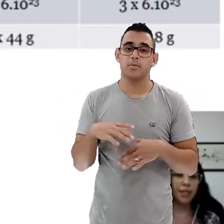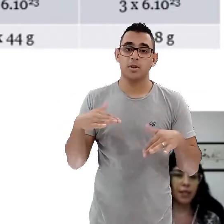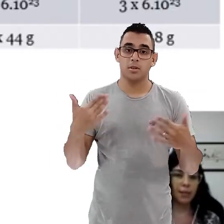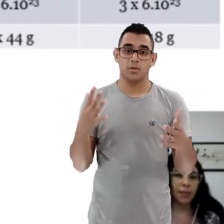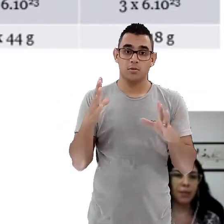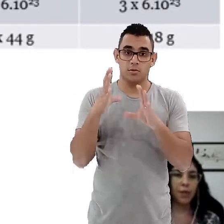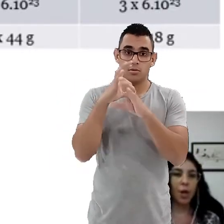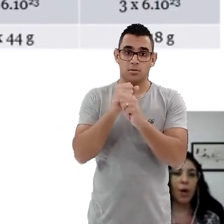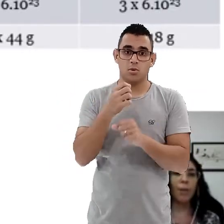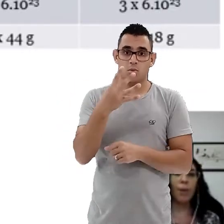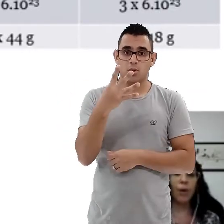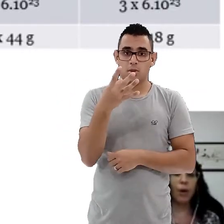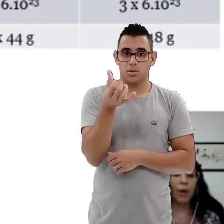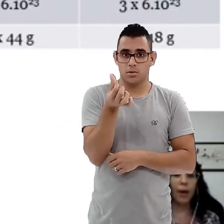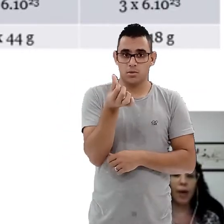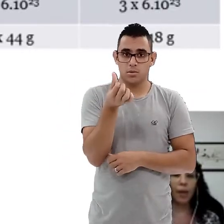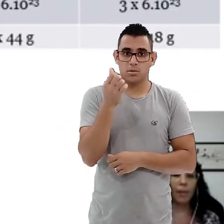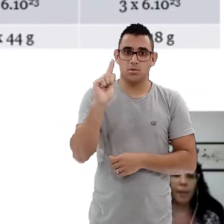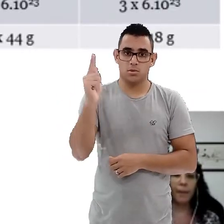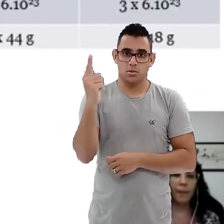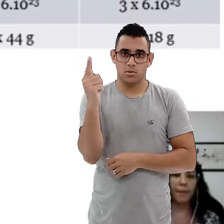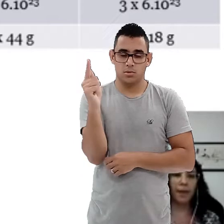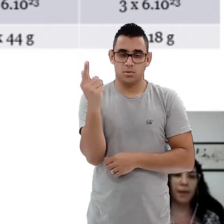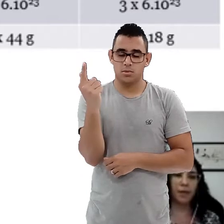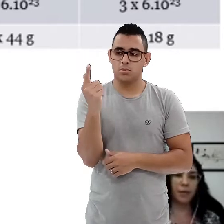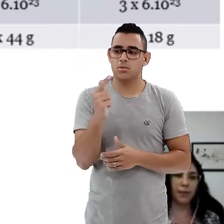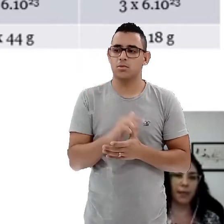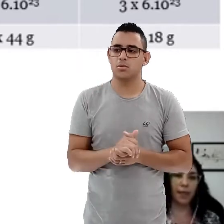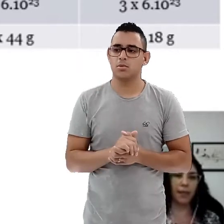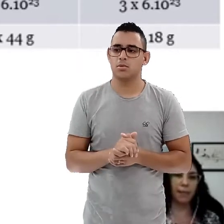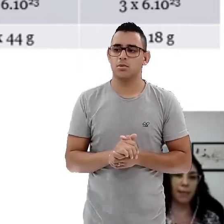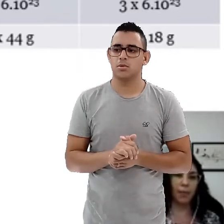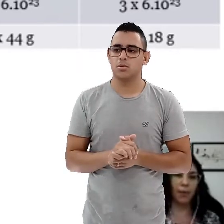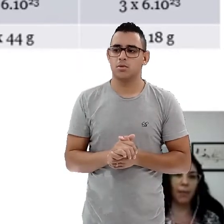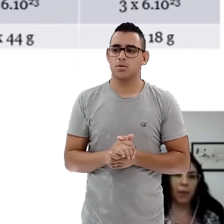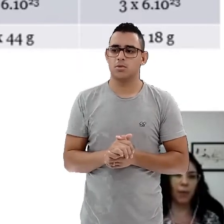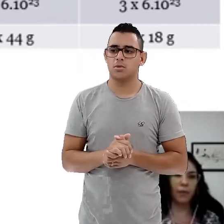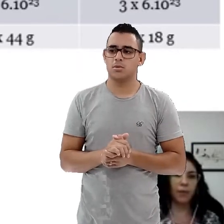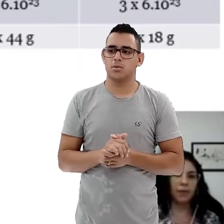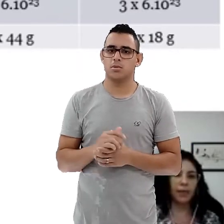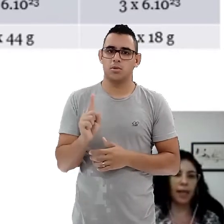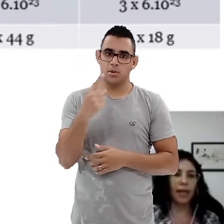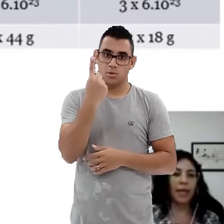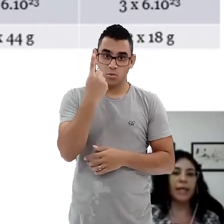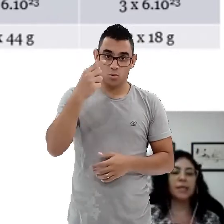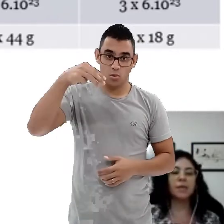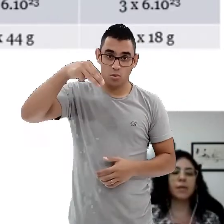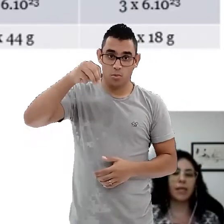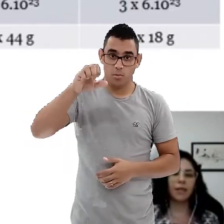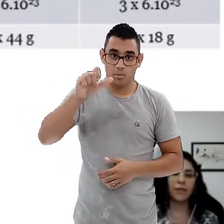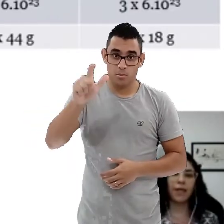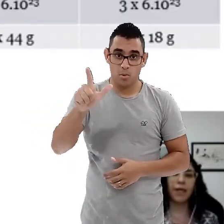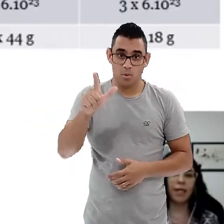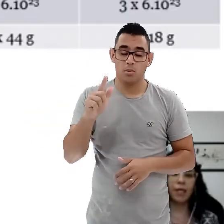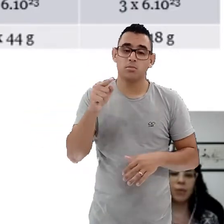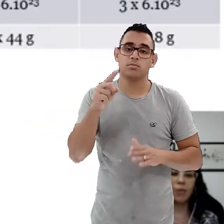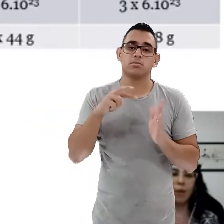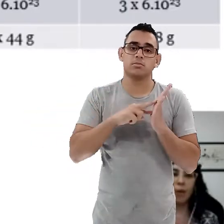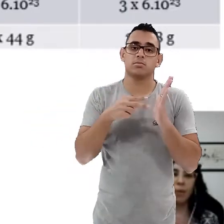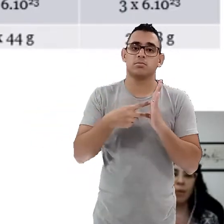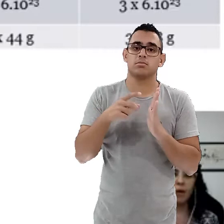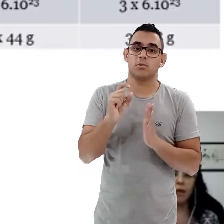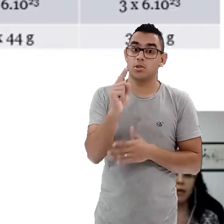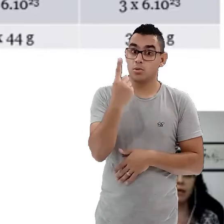46 gramas por... Opa, deixa eu apagar aqui. Por mol, tá? Isso significa que em